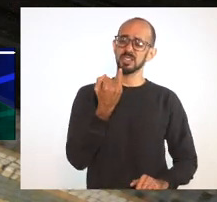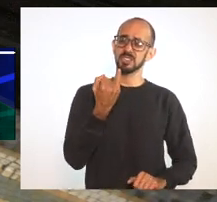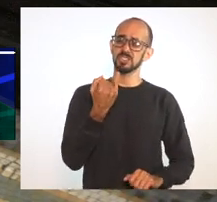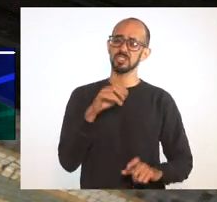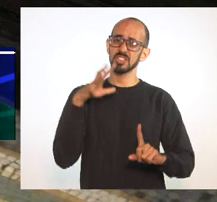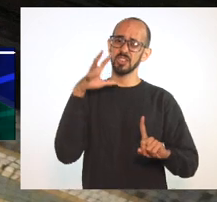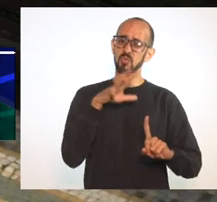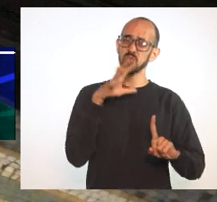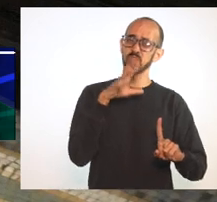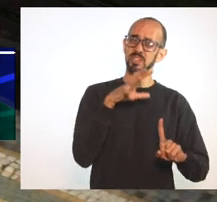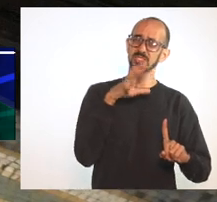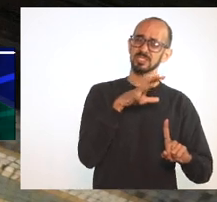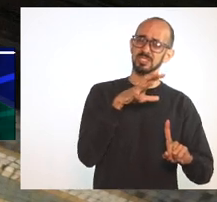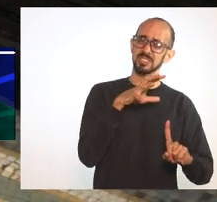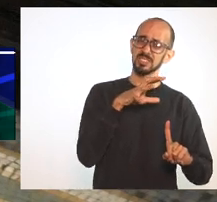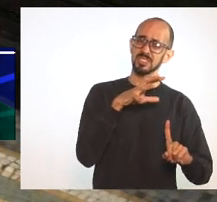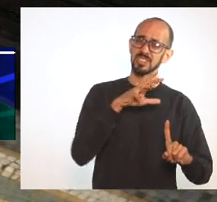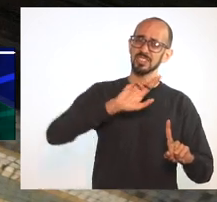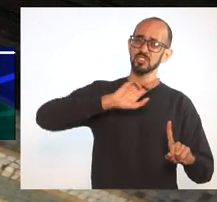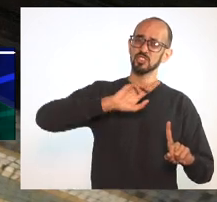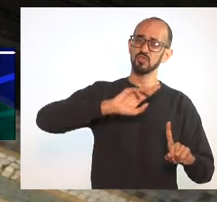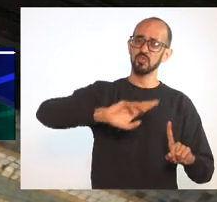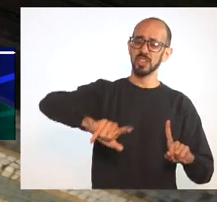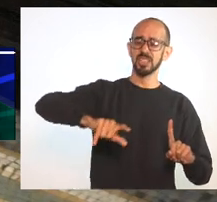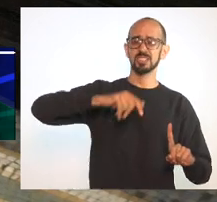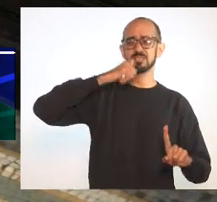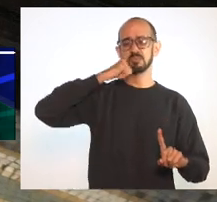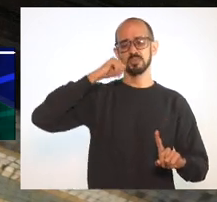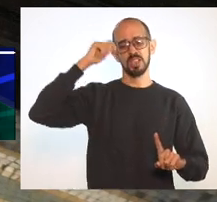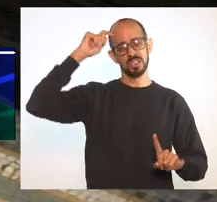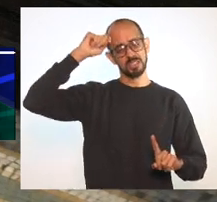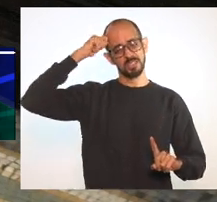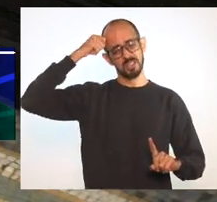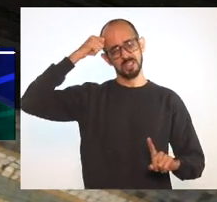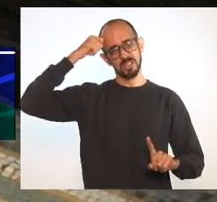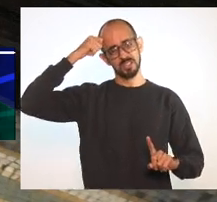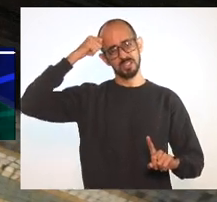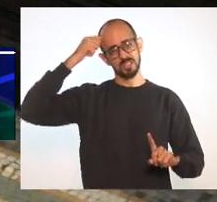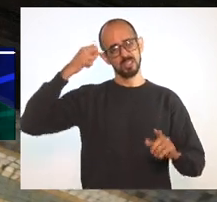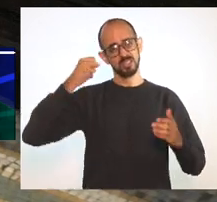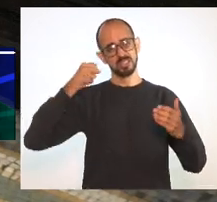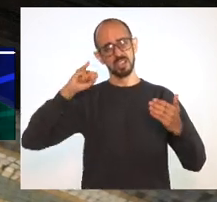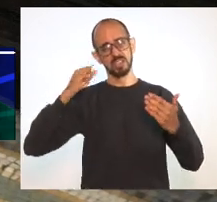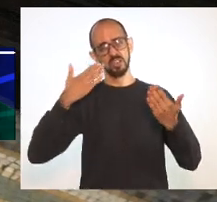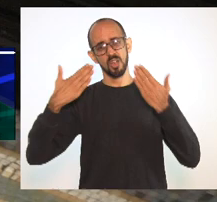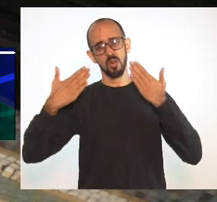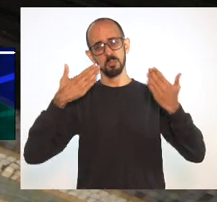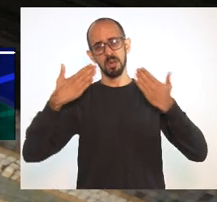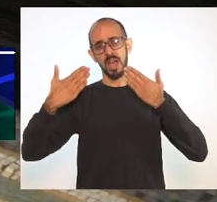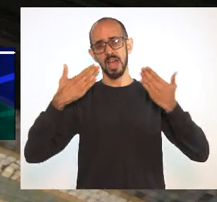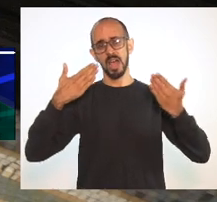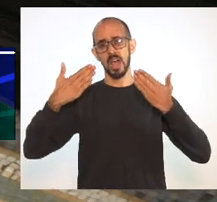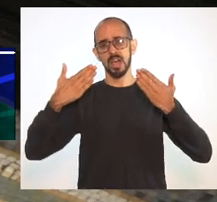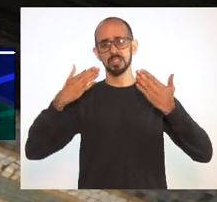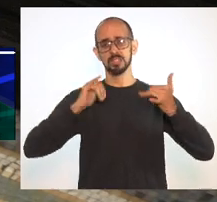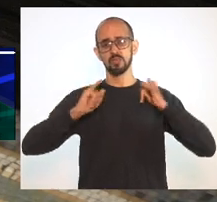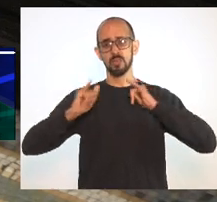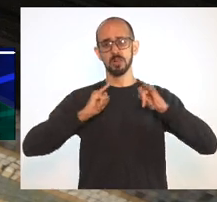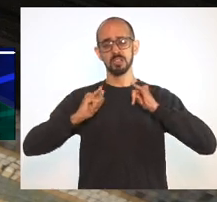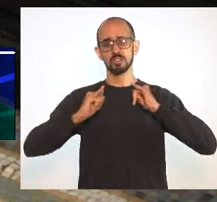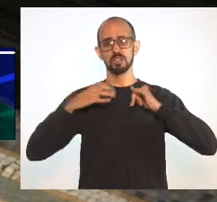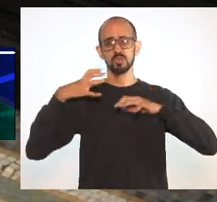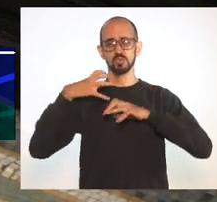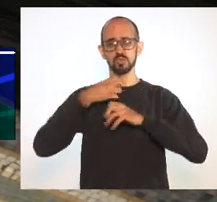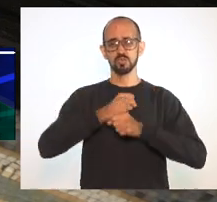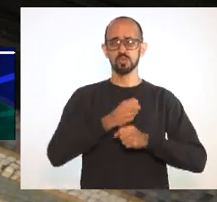de uma forma diferenciada as mulheres negras. Quando comparamos os dados relativos à morte